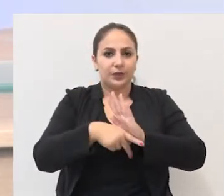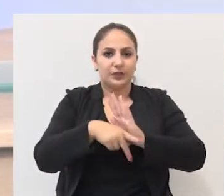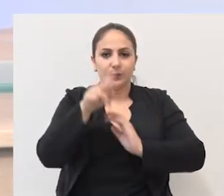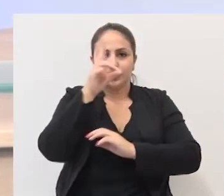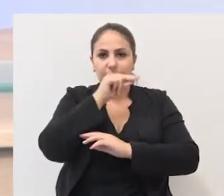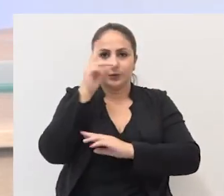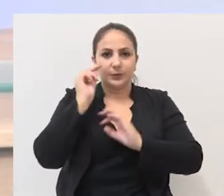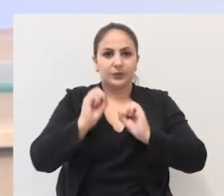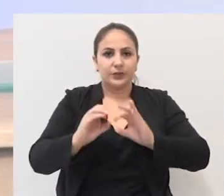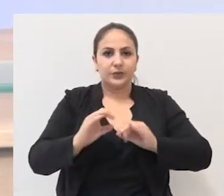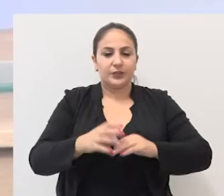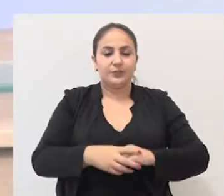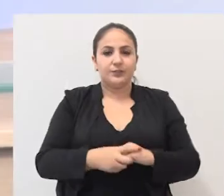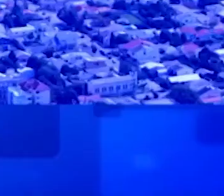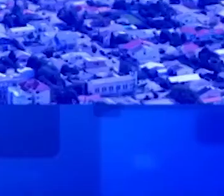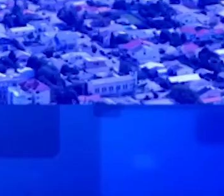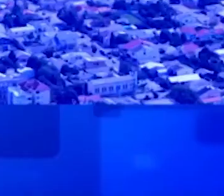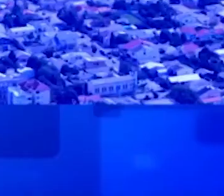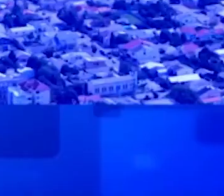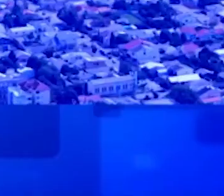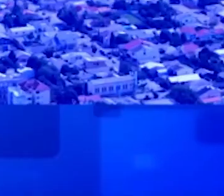Plano Municipal da Educação.